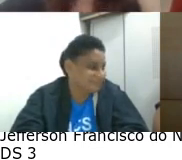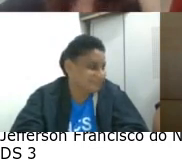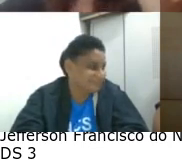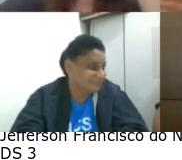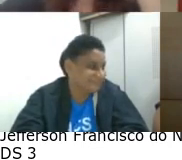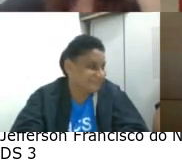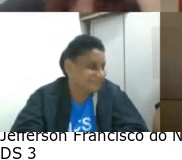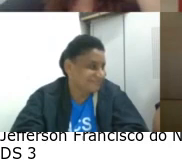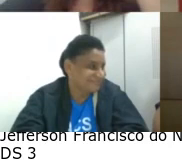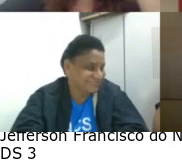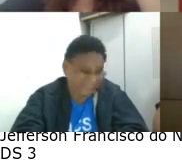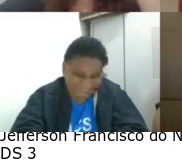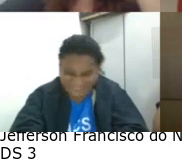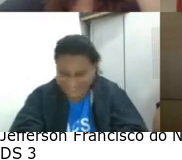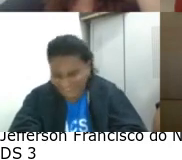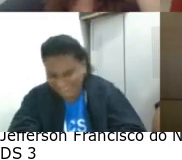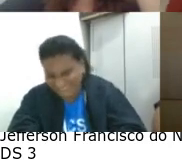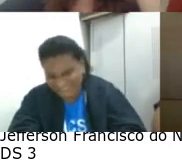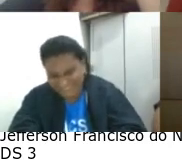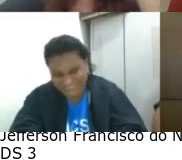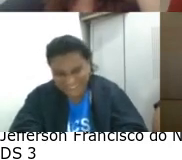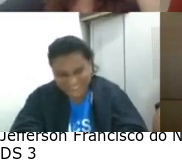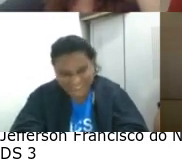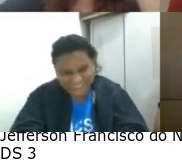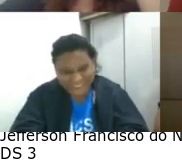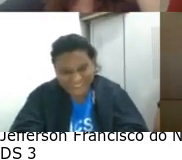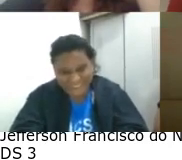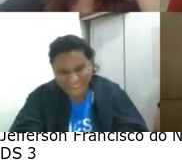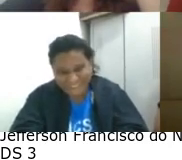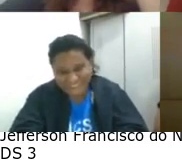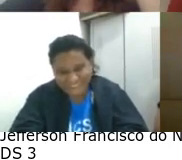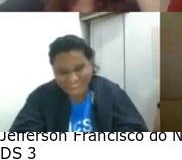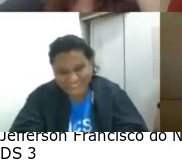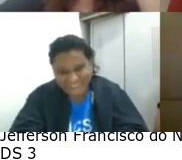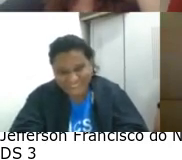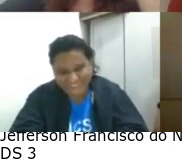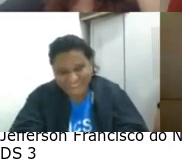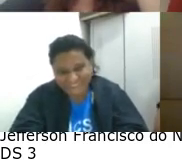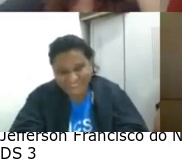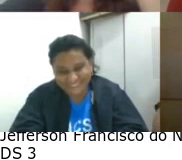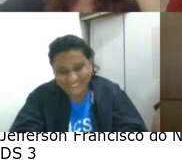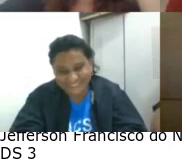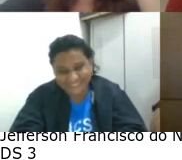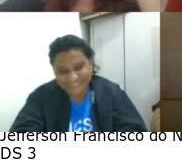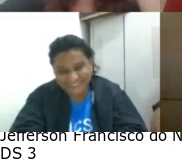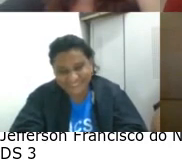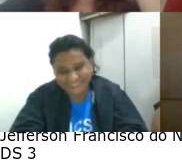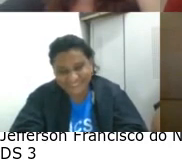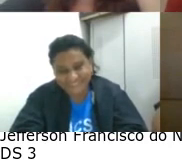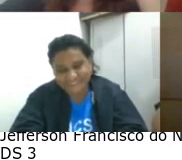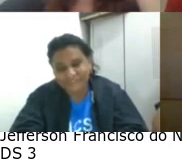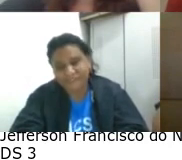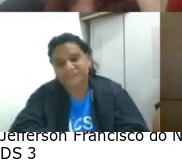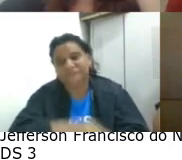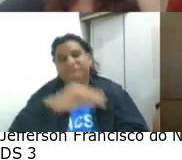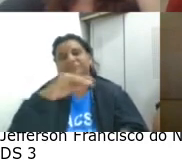que por várias vezes aquele diagnóstico puxa outros diagnósticos em conjunto mas que ele está resguardado ao